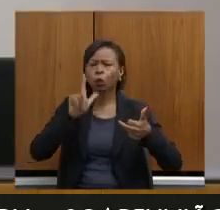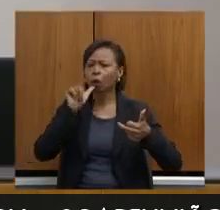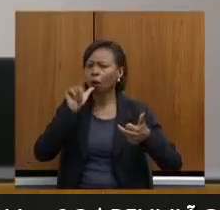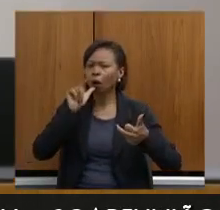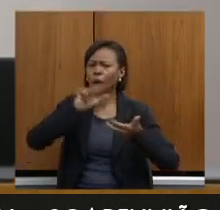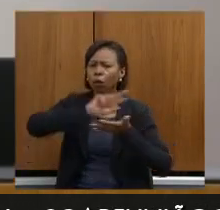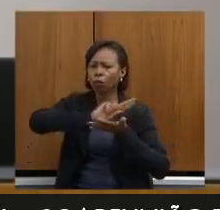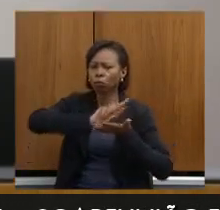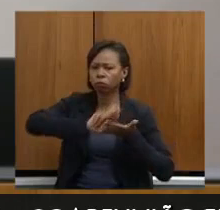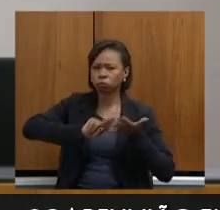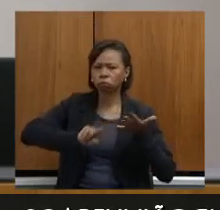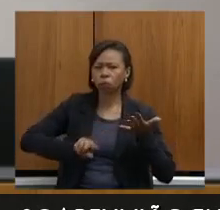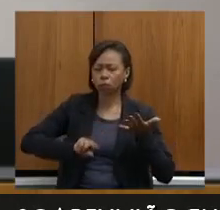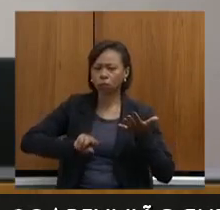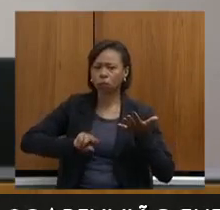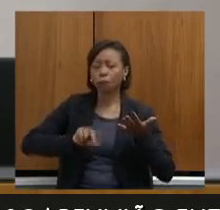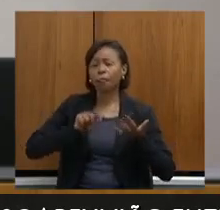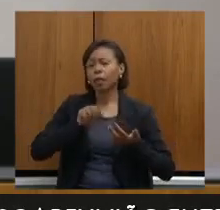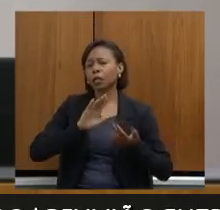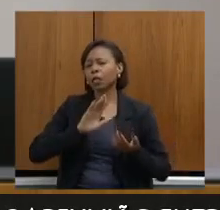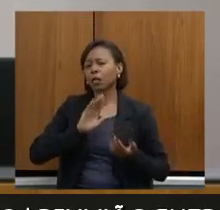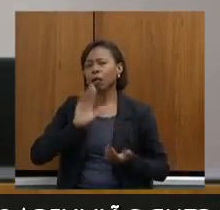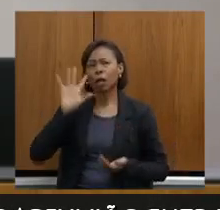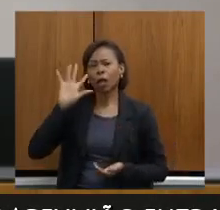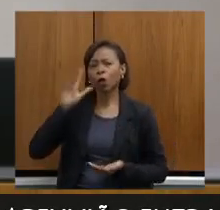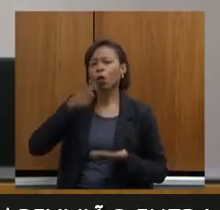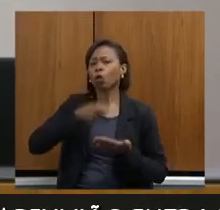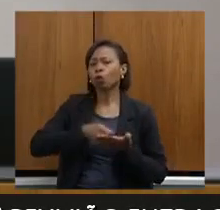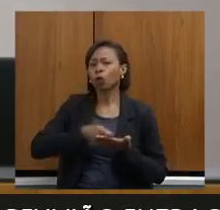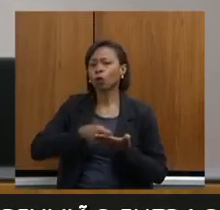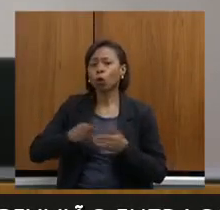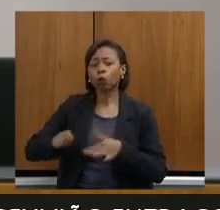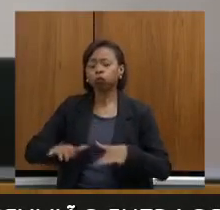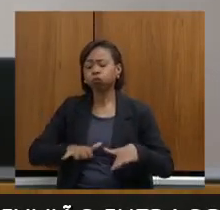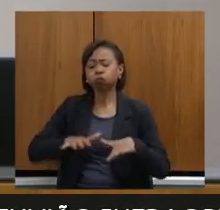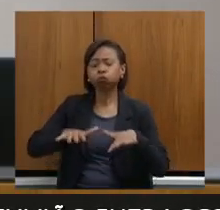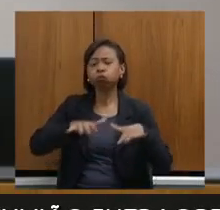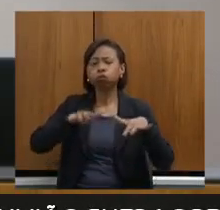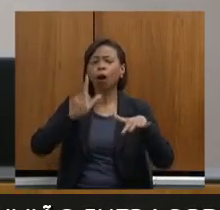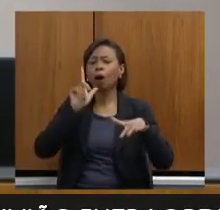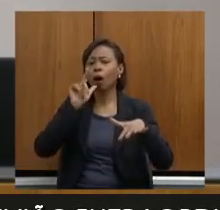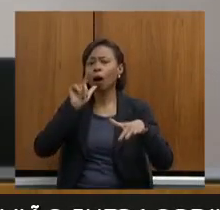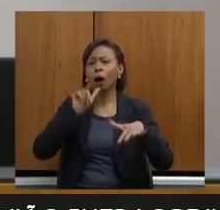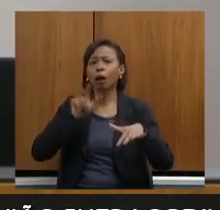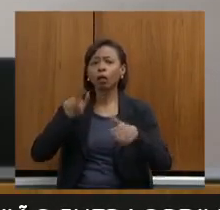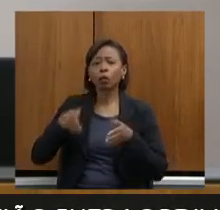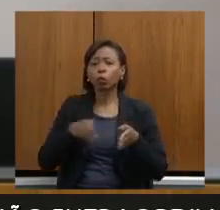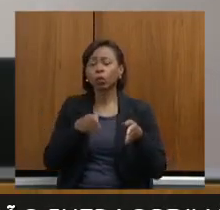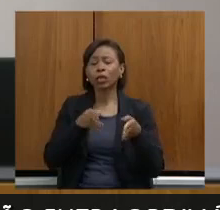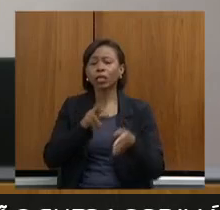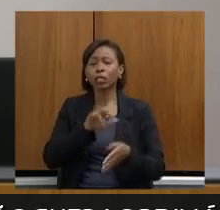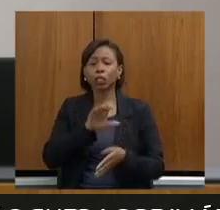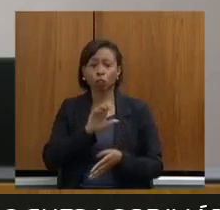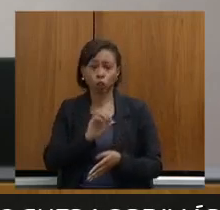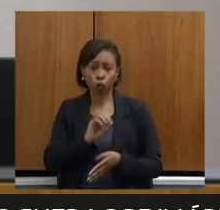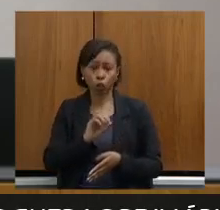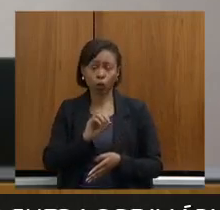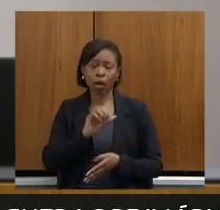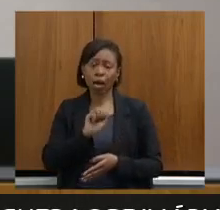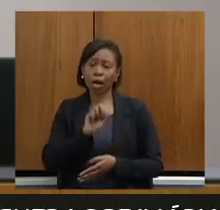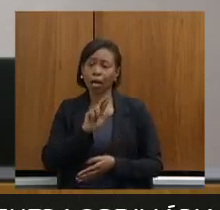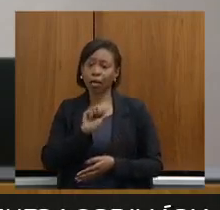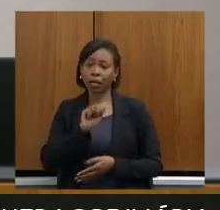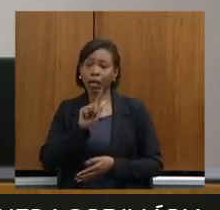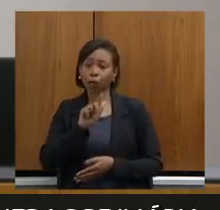e onde foram definidos o volume útil da água do quebranzol do Rio Araguari e